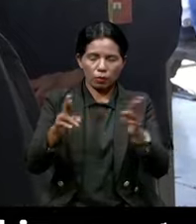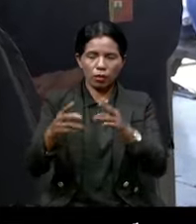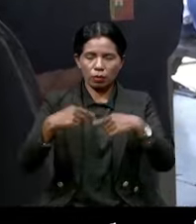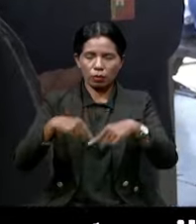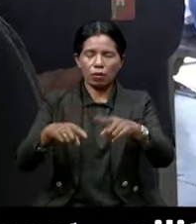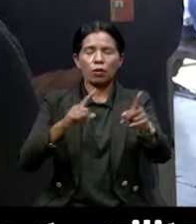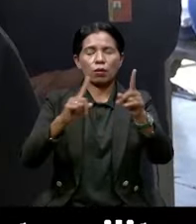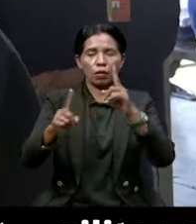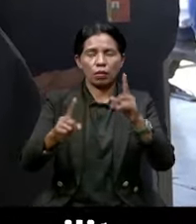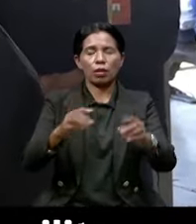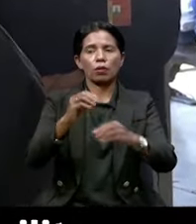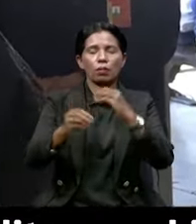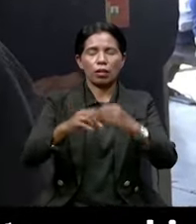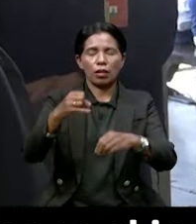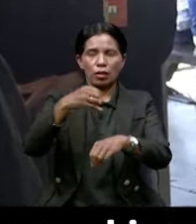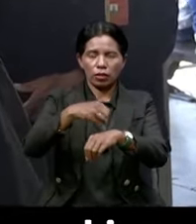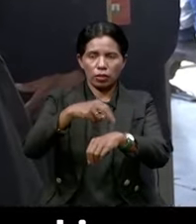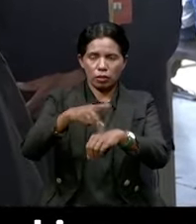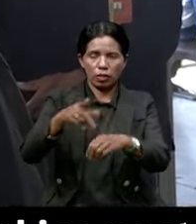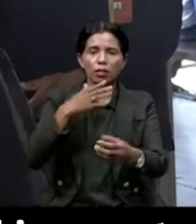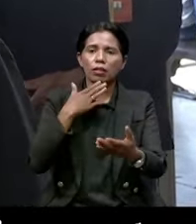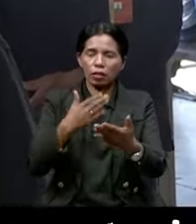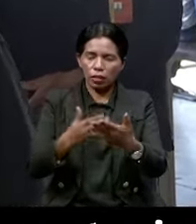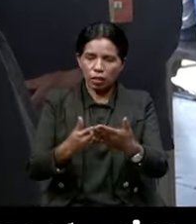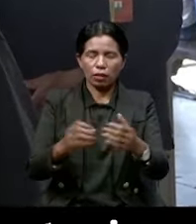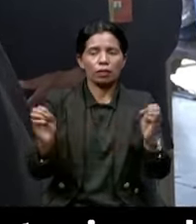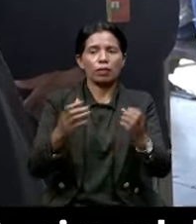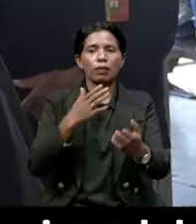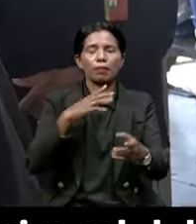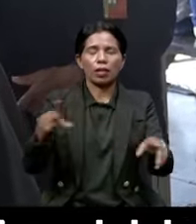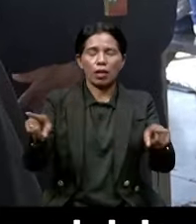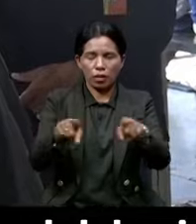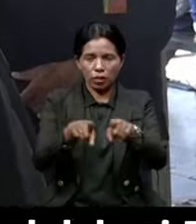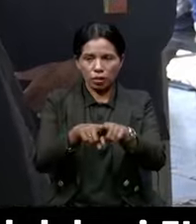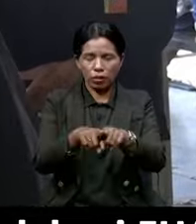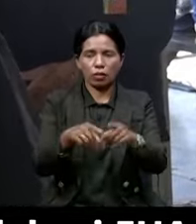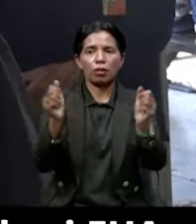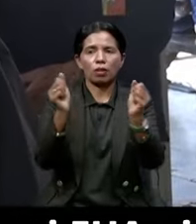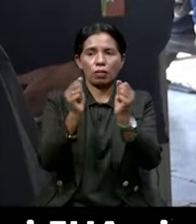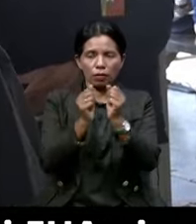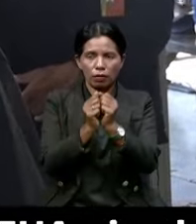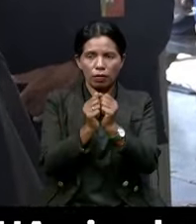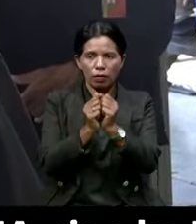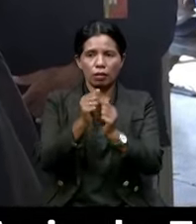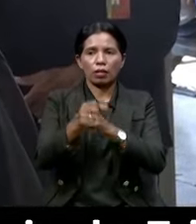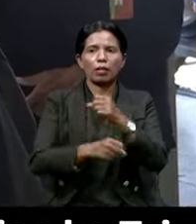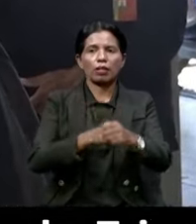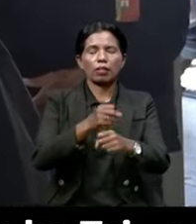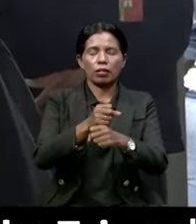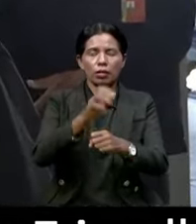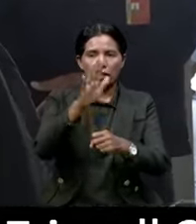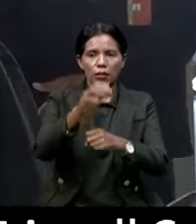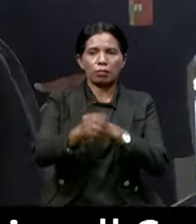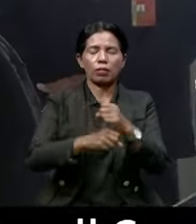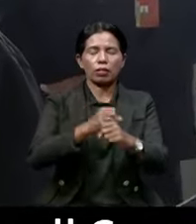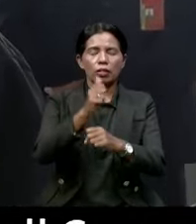situação internacional, vantagem, desvantagem, compara Rô, Tina Lima Liuvá, Tina Salom